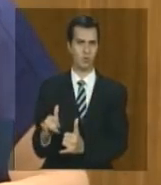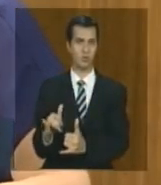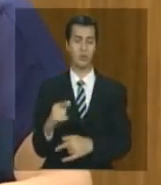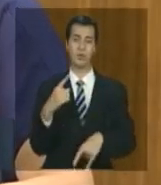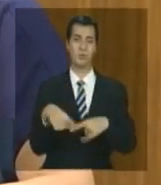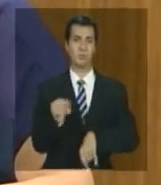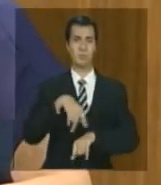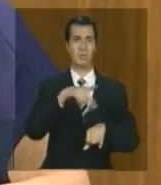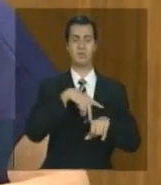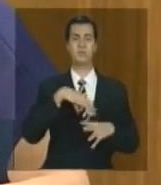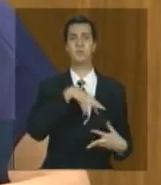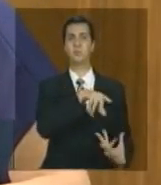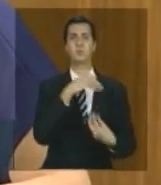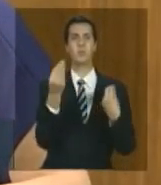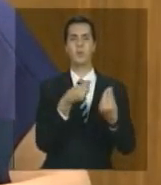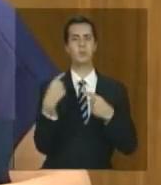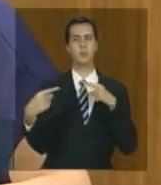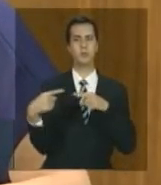violência que vem sendo